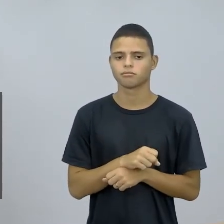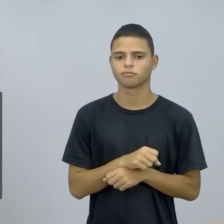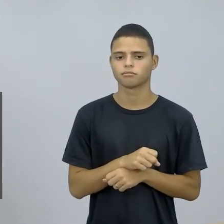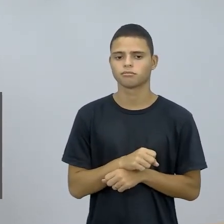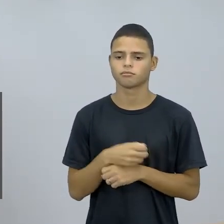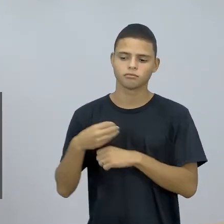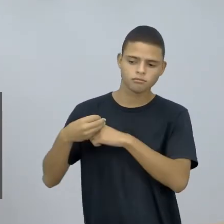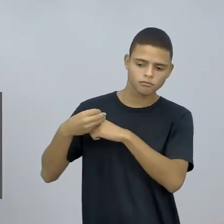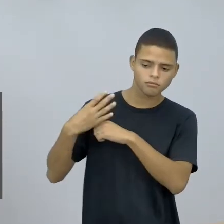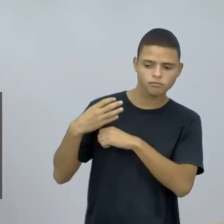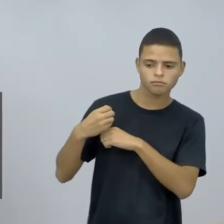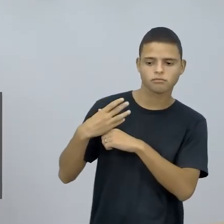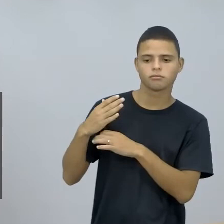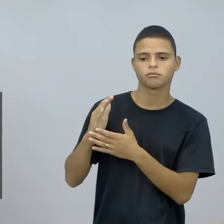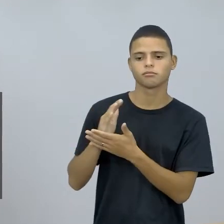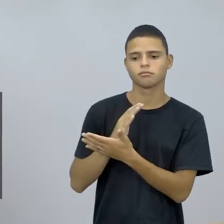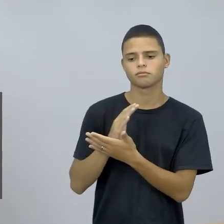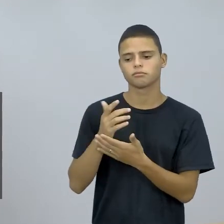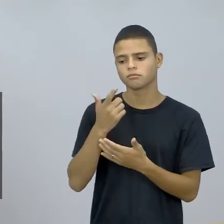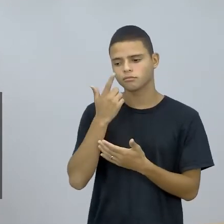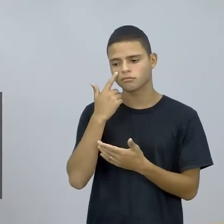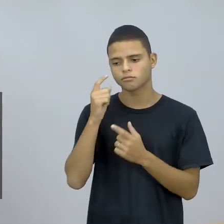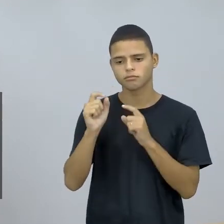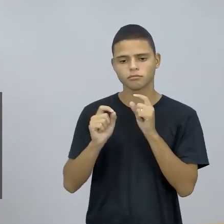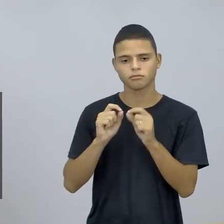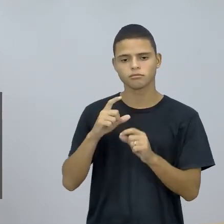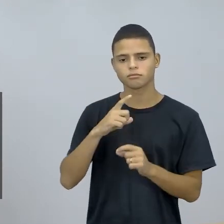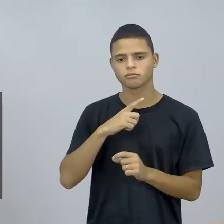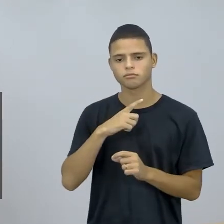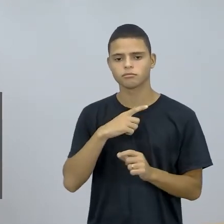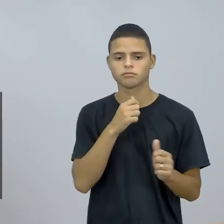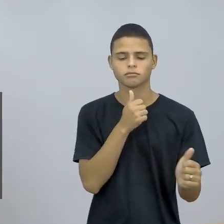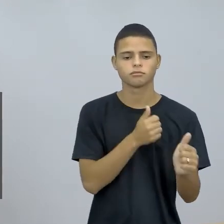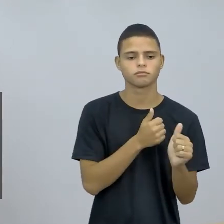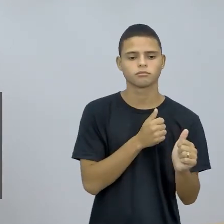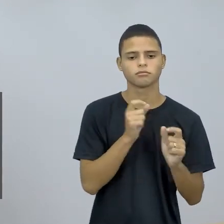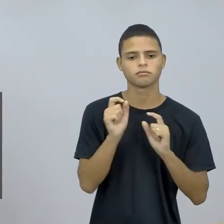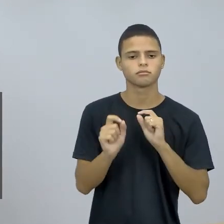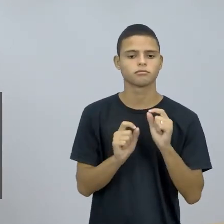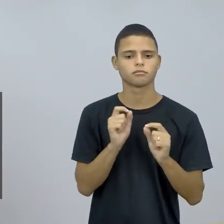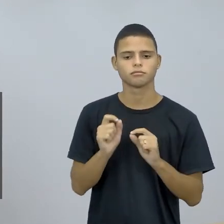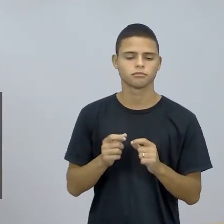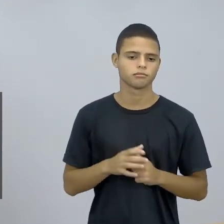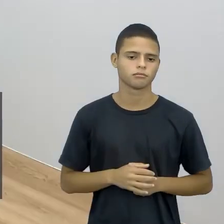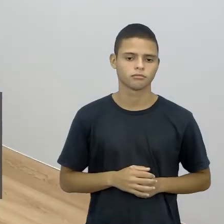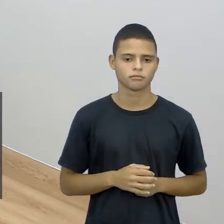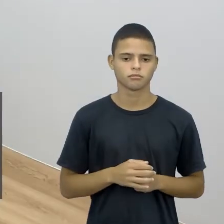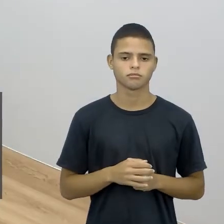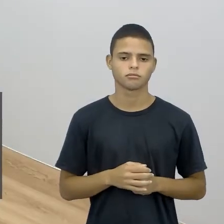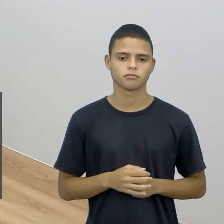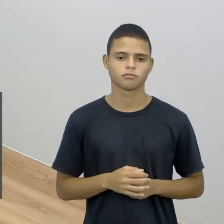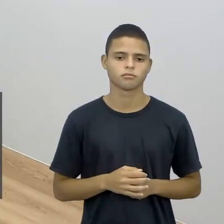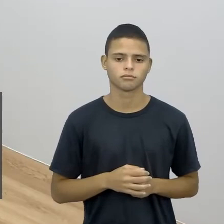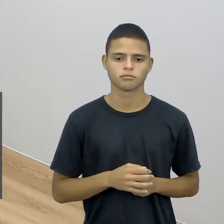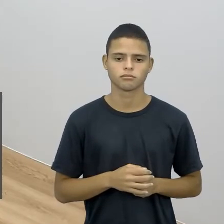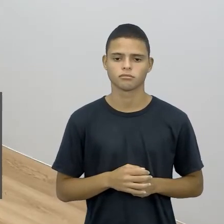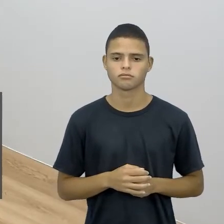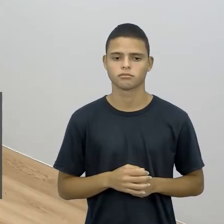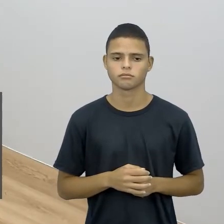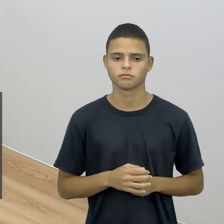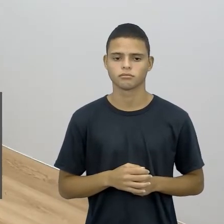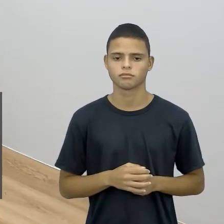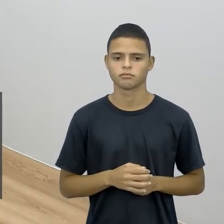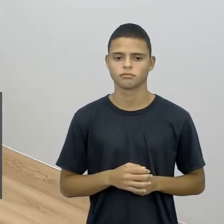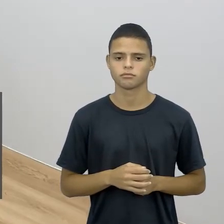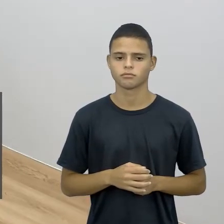peço dicas, eu vejo o que tem perto, o ponto fica perto do quê, e tem você padaria. Vai sozinha, você se aventura, sim. Olha só, gente. Então...